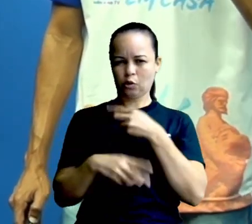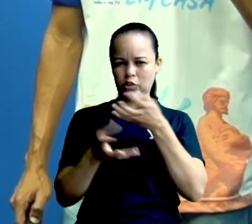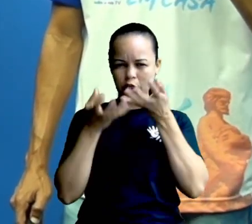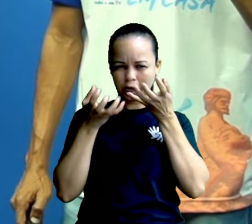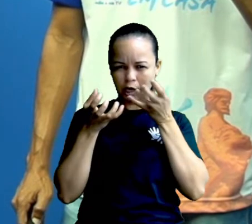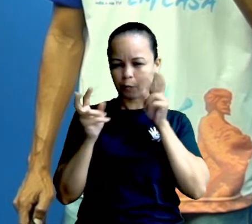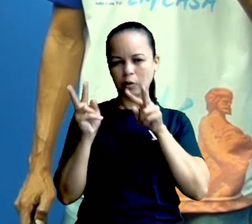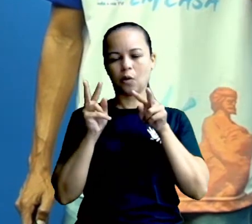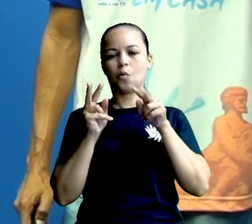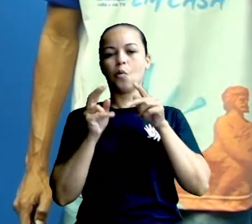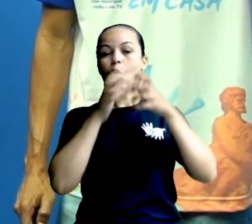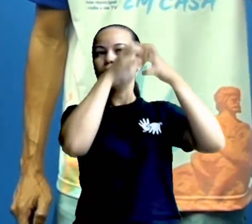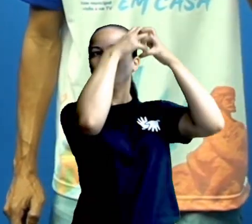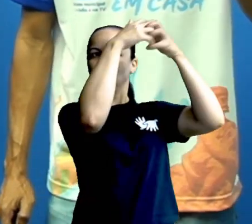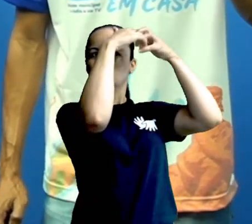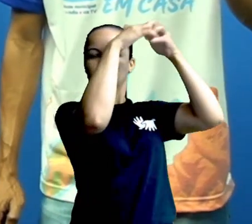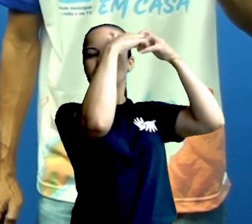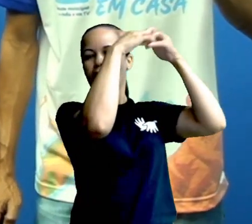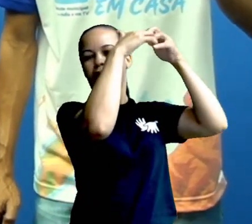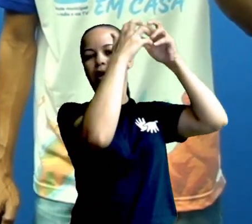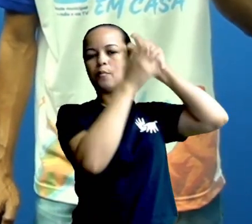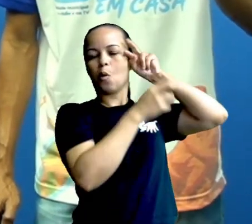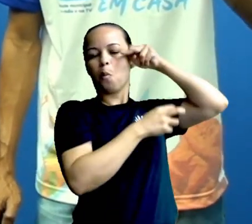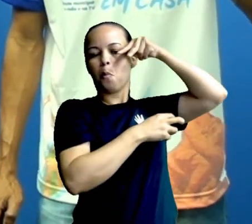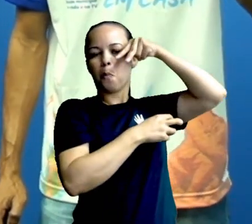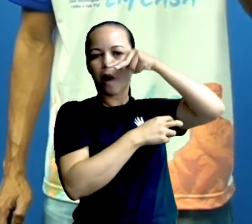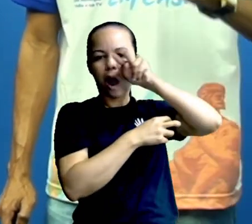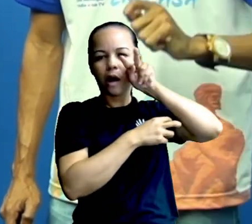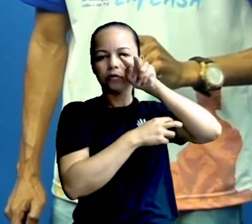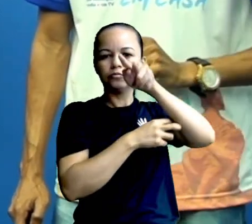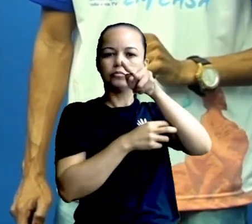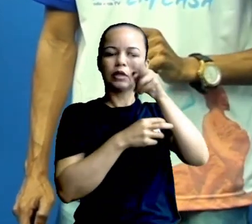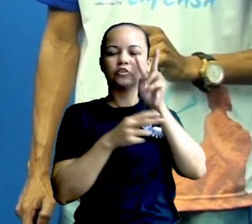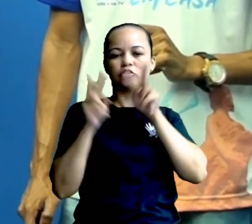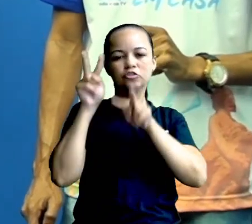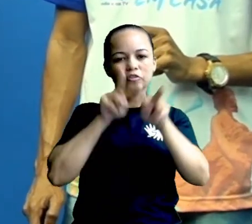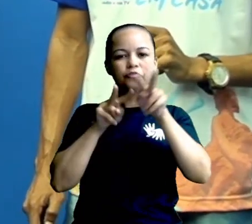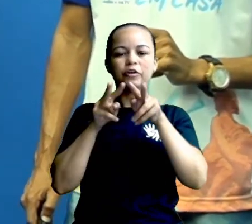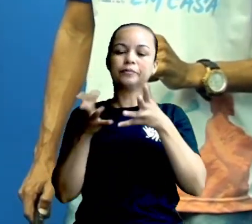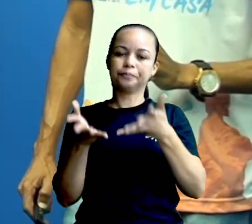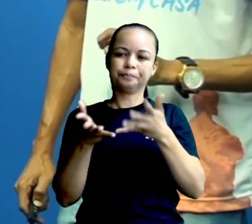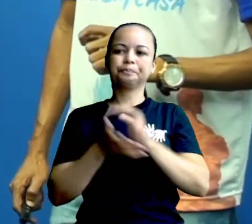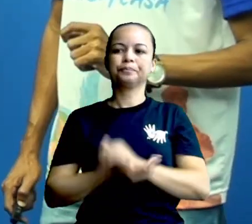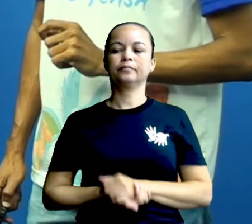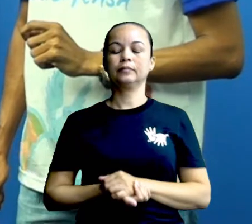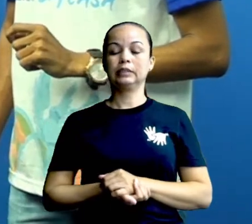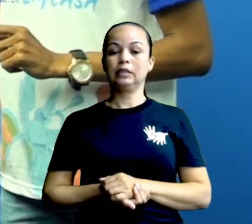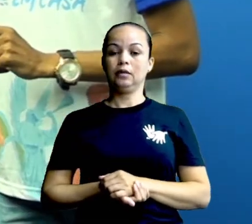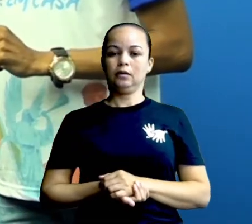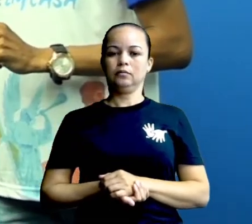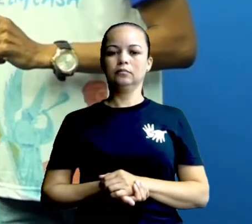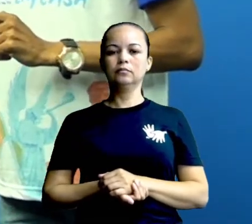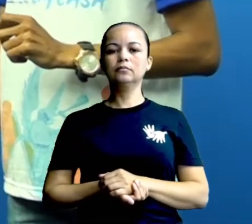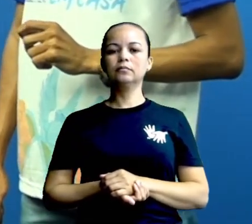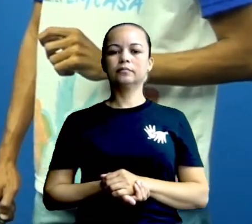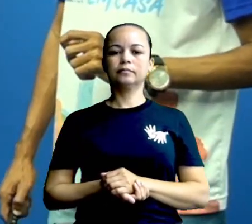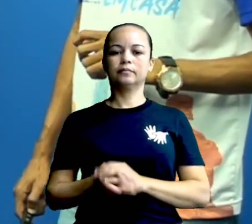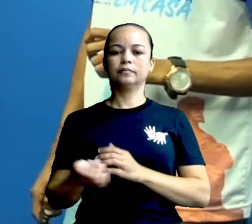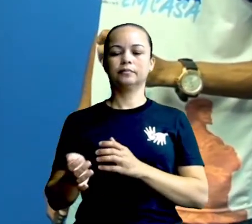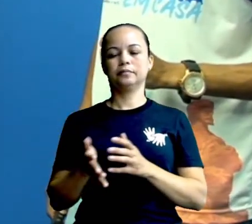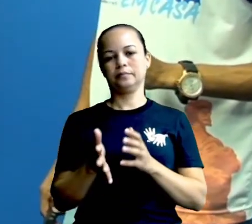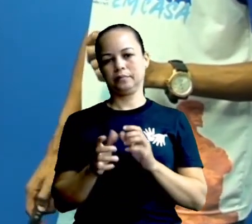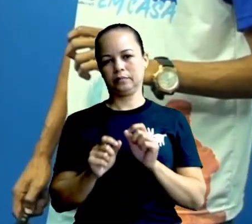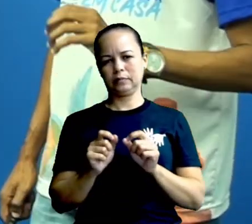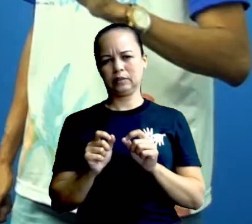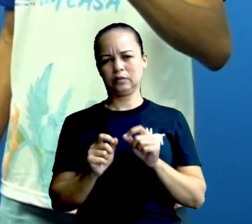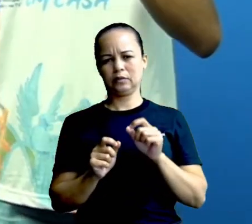aquilo que a gente quer, não. A gente enxerga aquilo que o nosso cérebro quer que a gente enxergue. Olha, observe o seguinte.